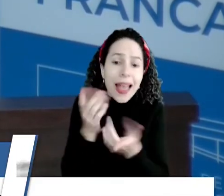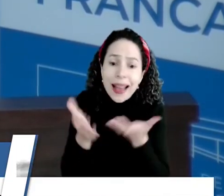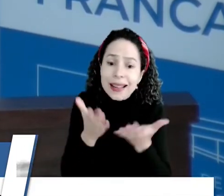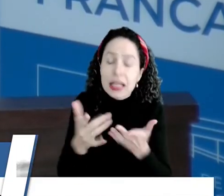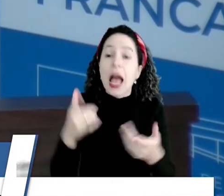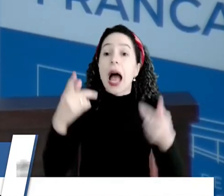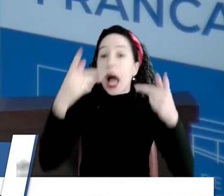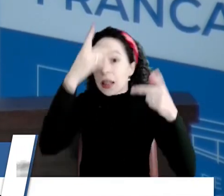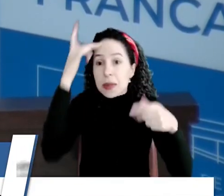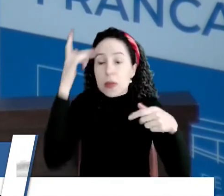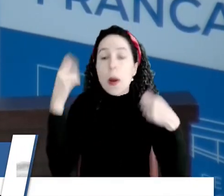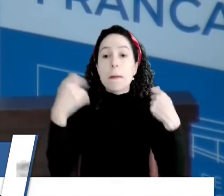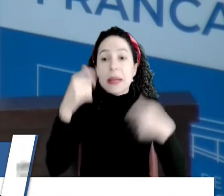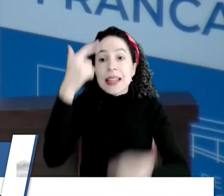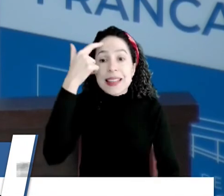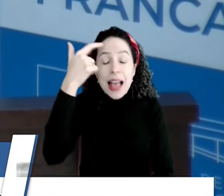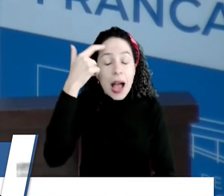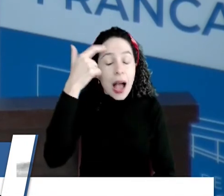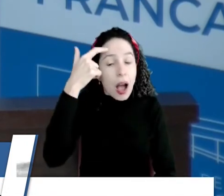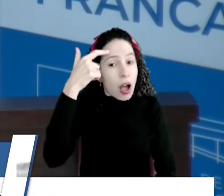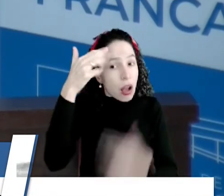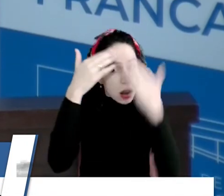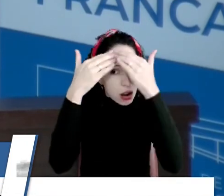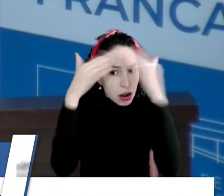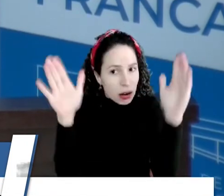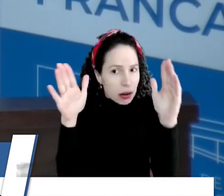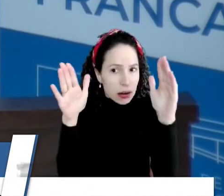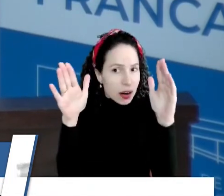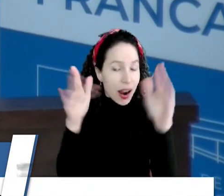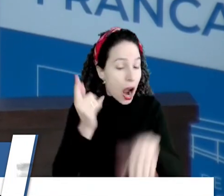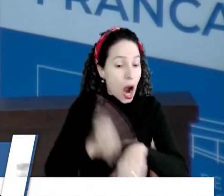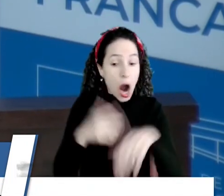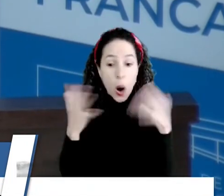se conscientizar. Imediatamente.